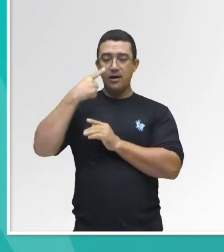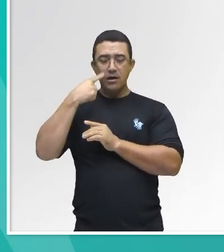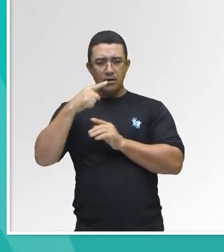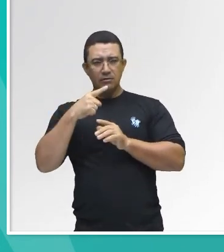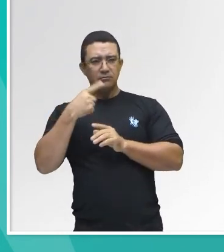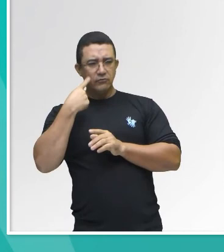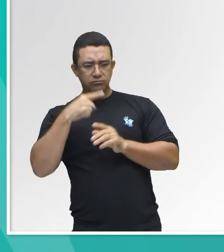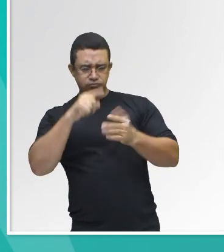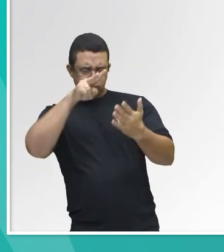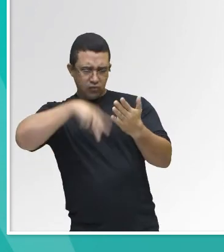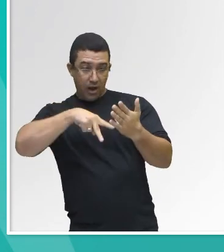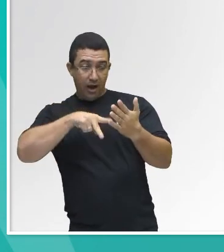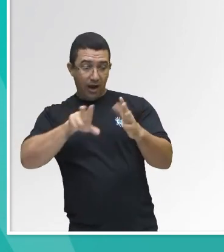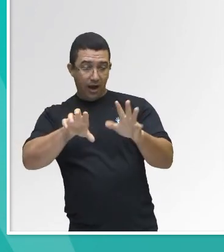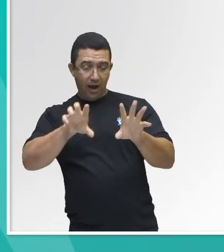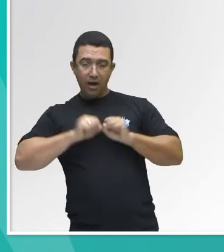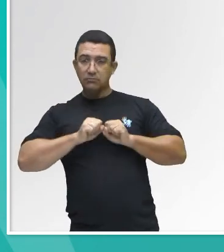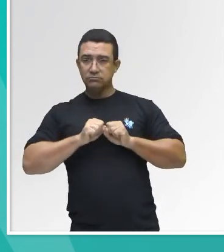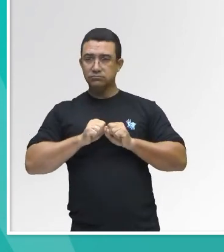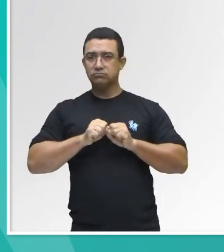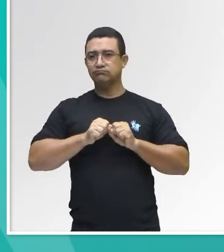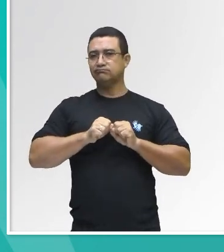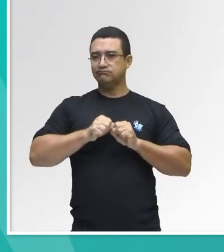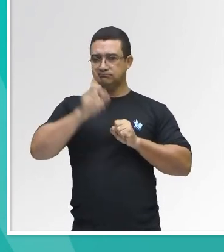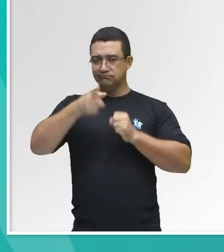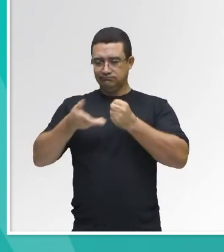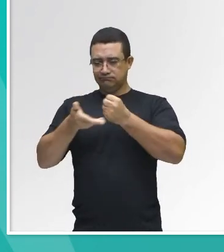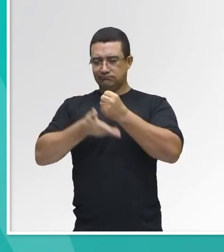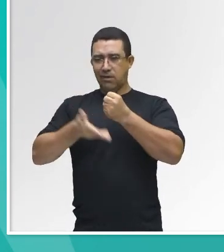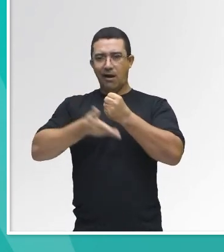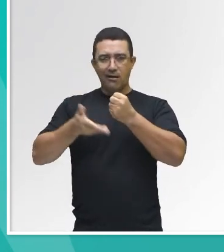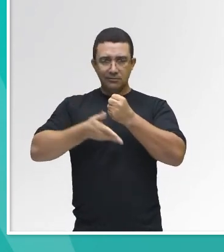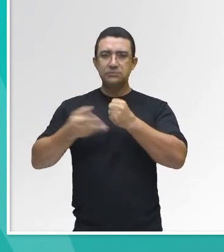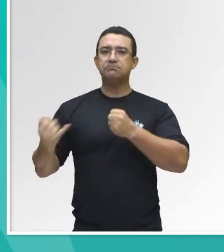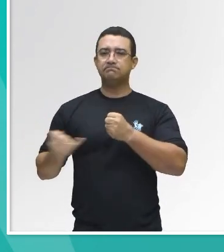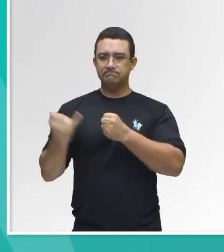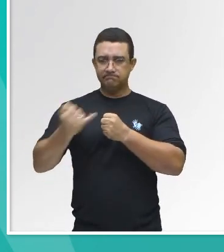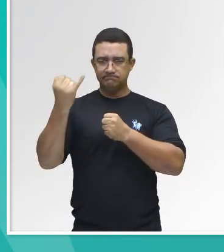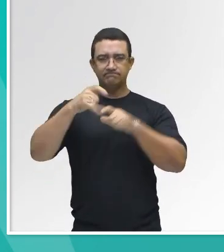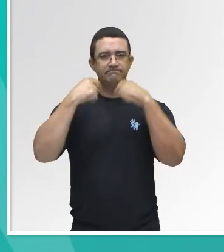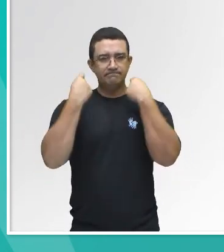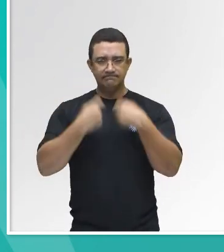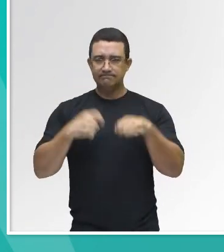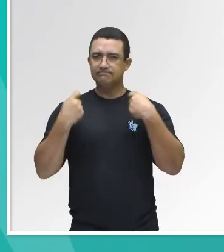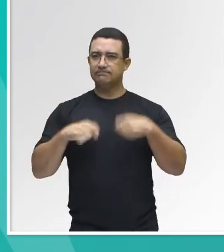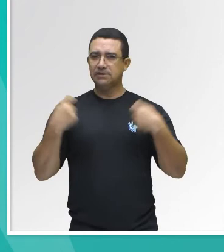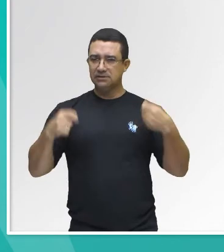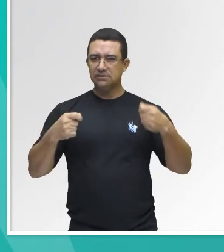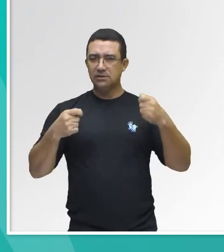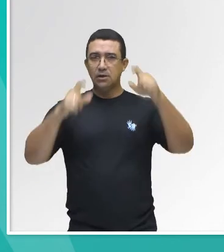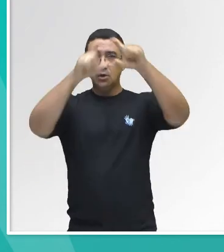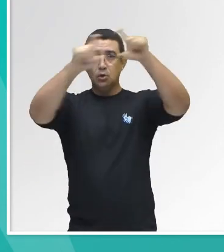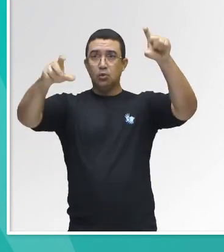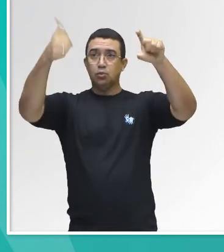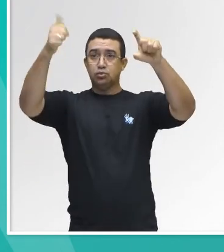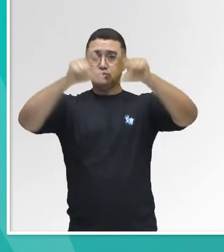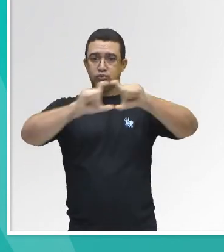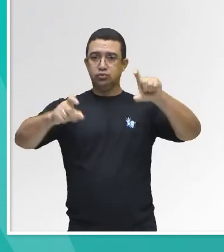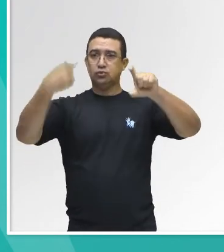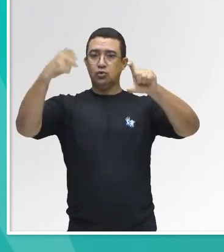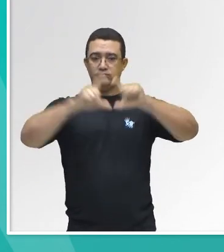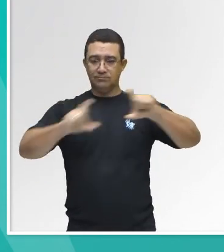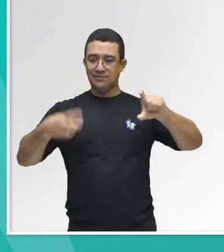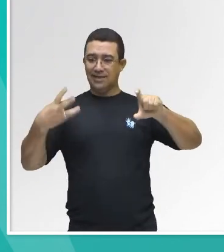ideia, aceitar. Essa é a base fundamental, deve ocupar a maior parte do discurso. Aqui,